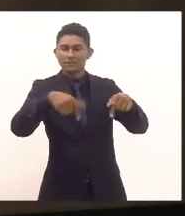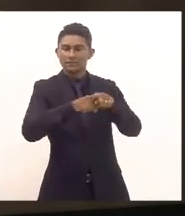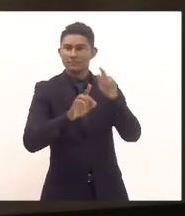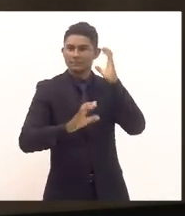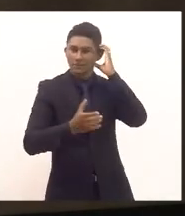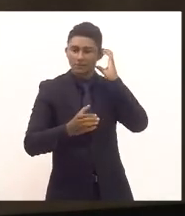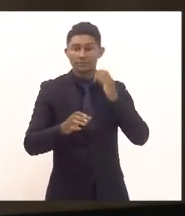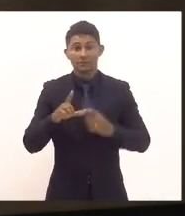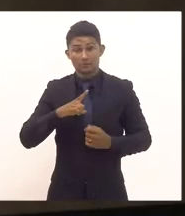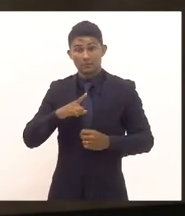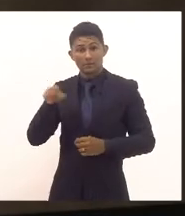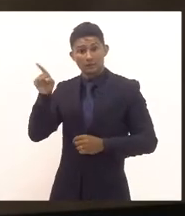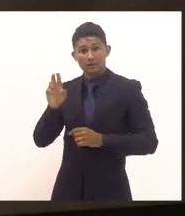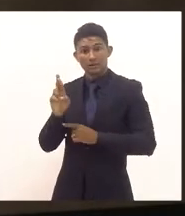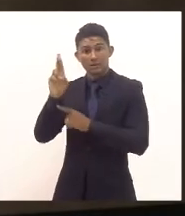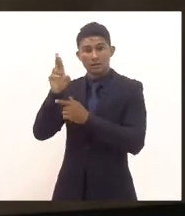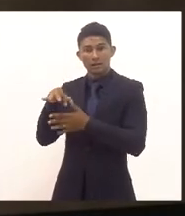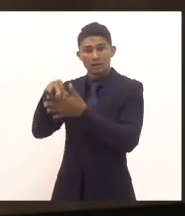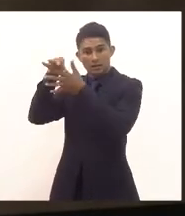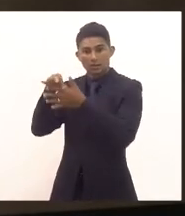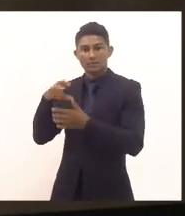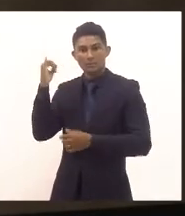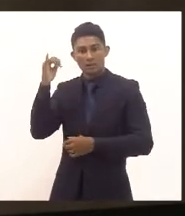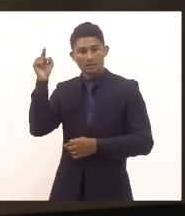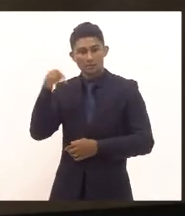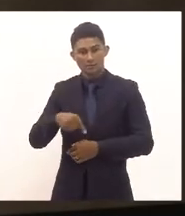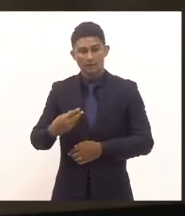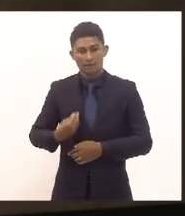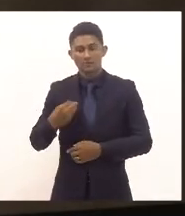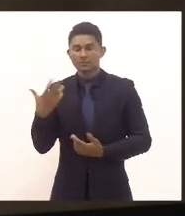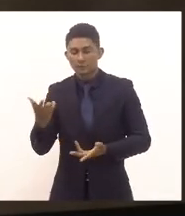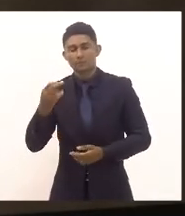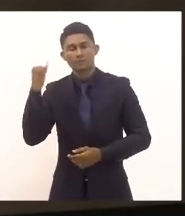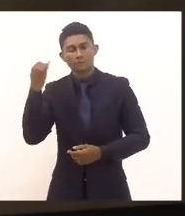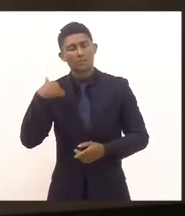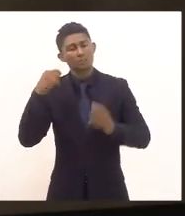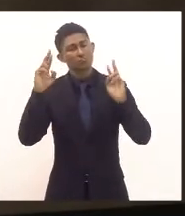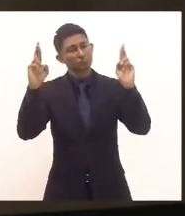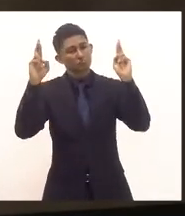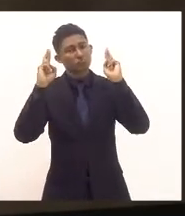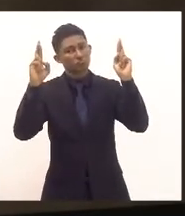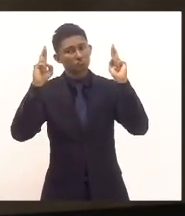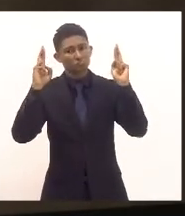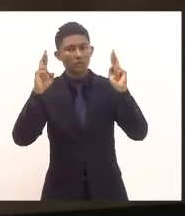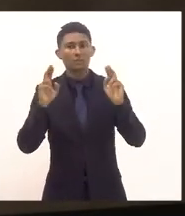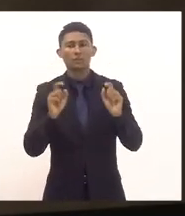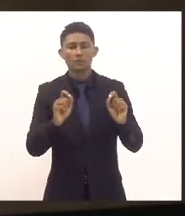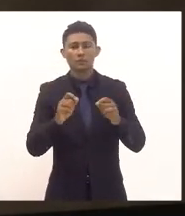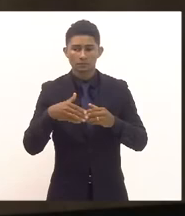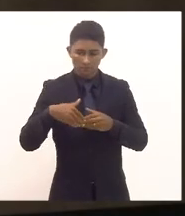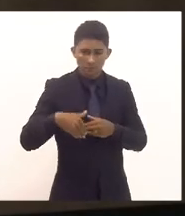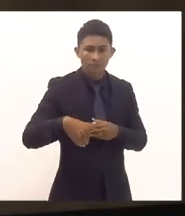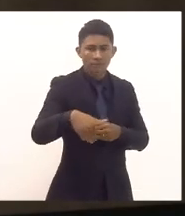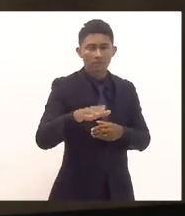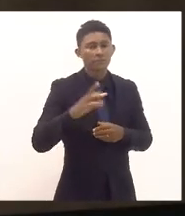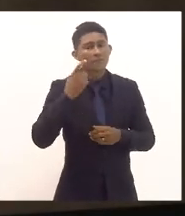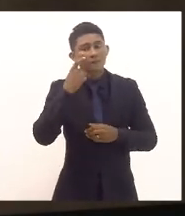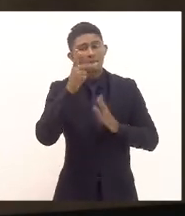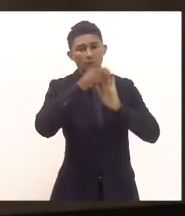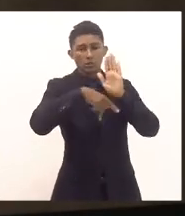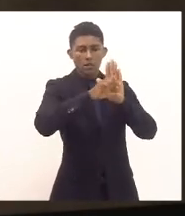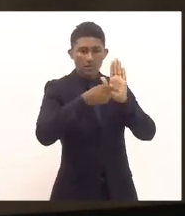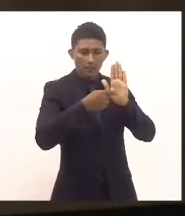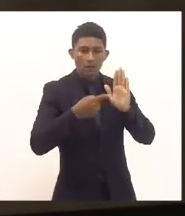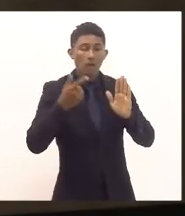Leonel Quirino liderança importante do setor espero que a gente possa ter um melhor da digamos assim desfecho com esse